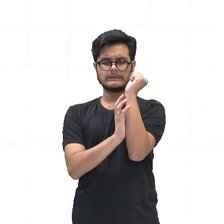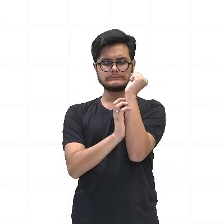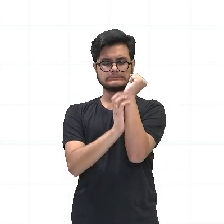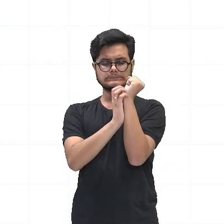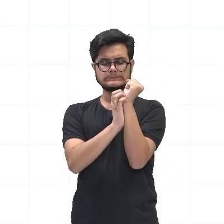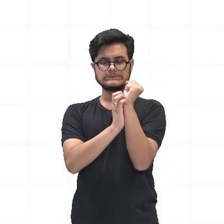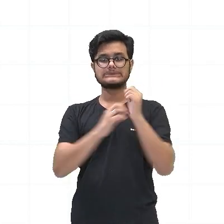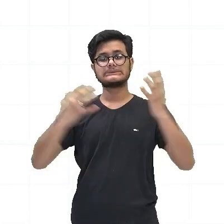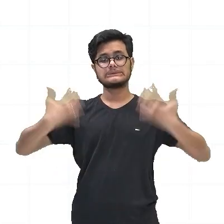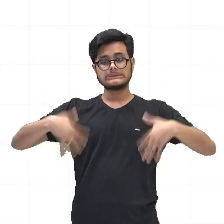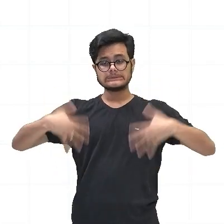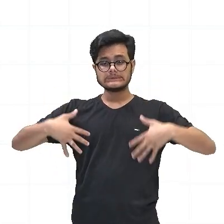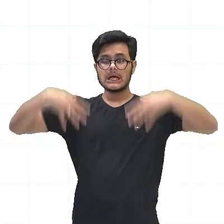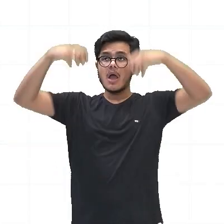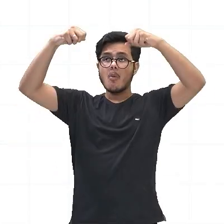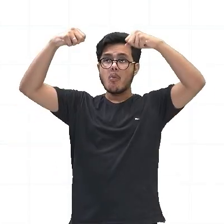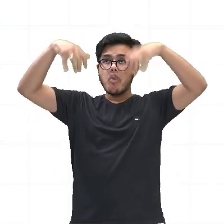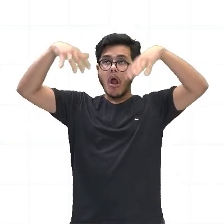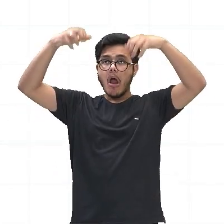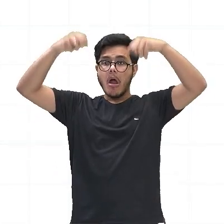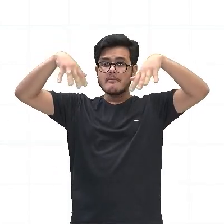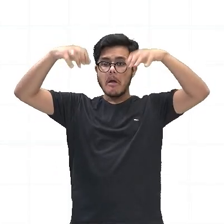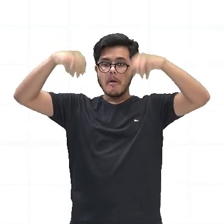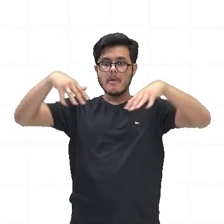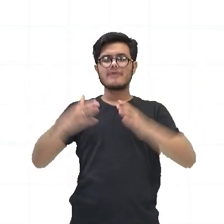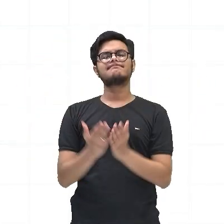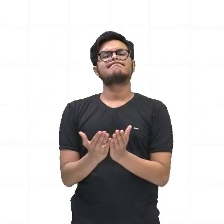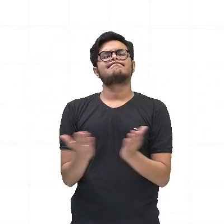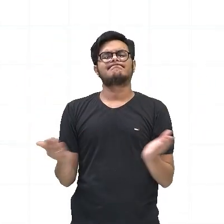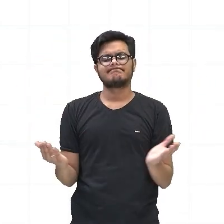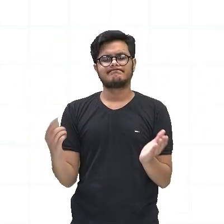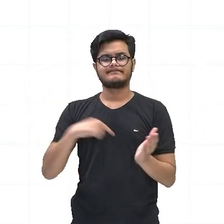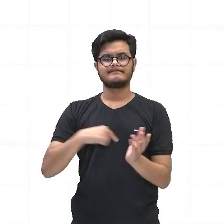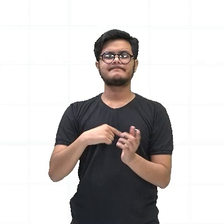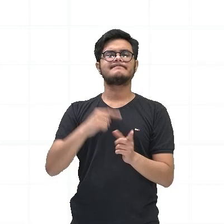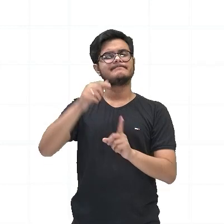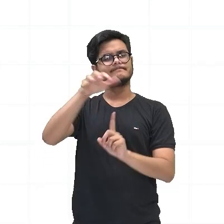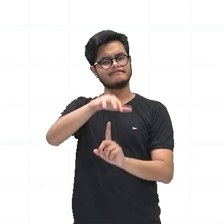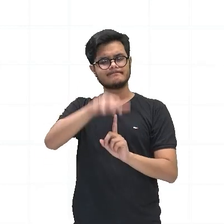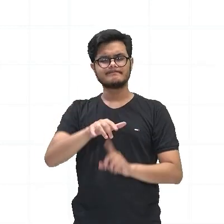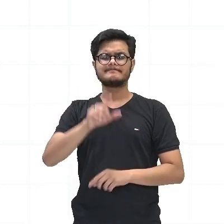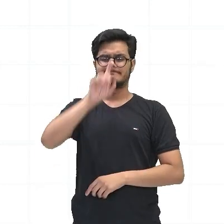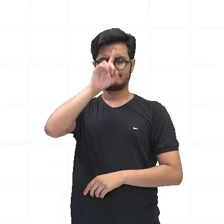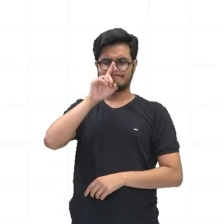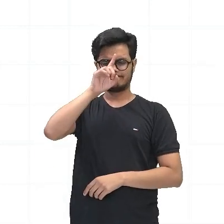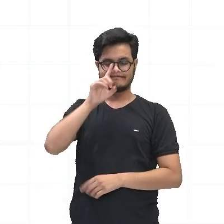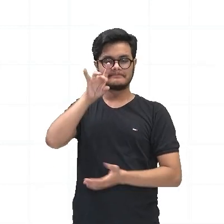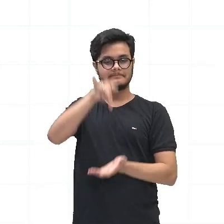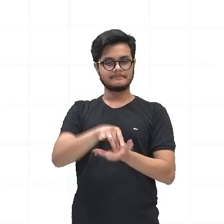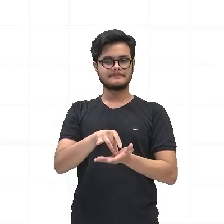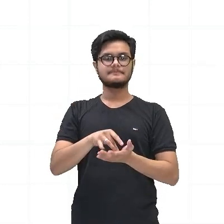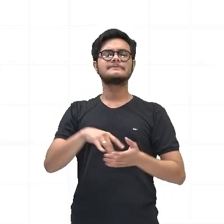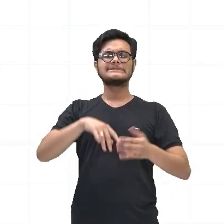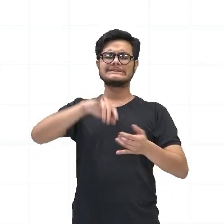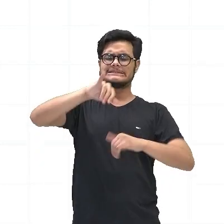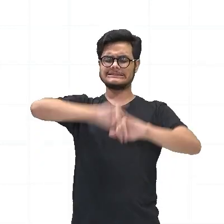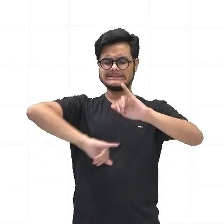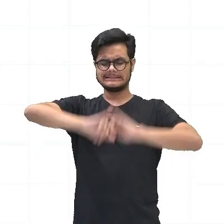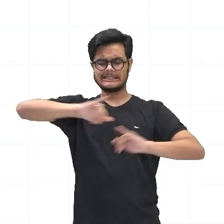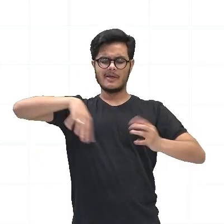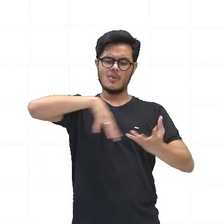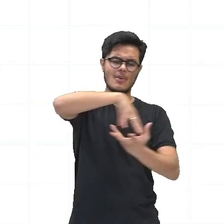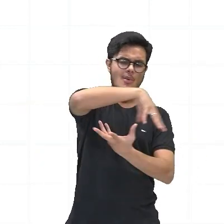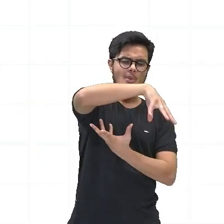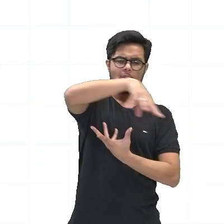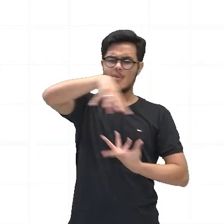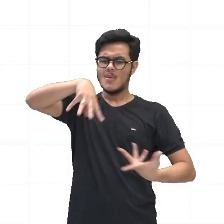com o óxido presente na atmosfera. Então vai acontecer essas reações químicas. E aí quando há